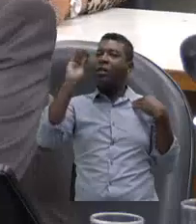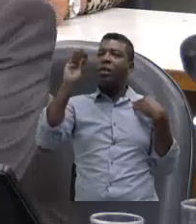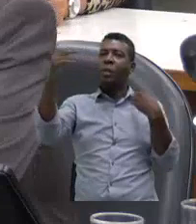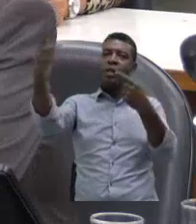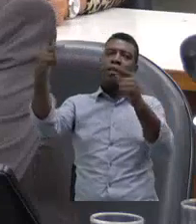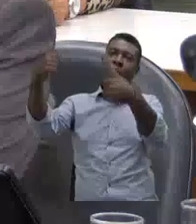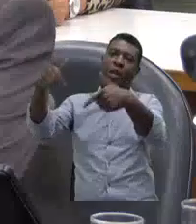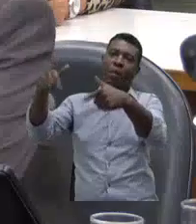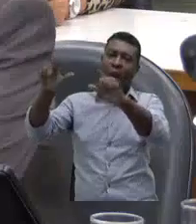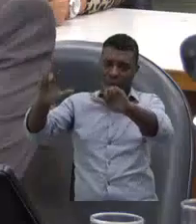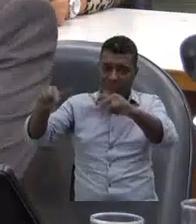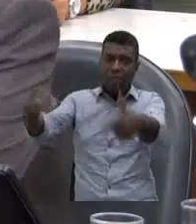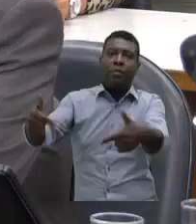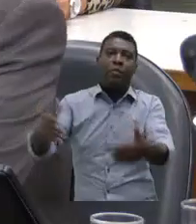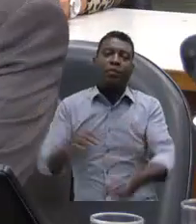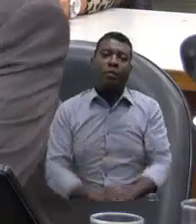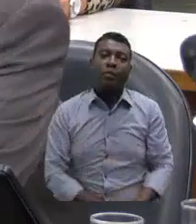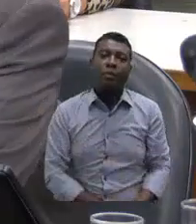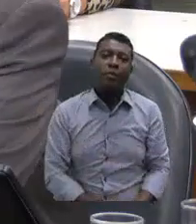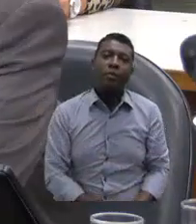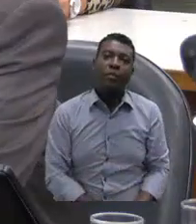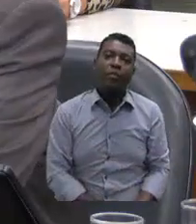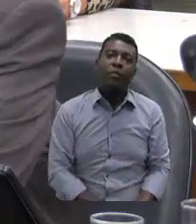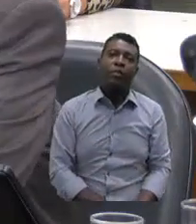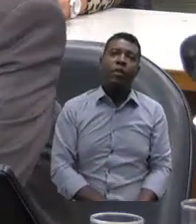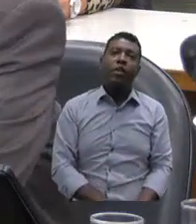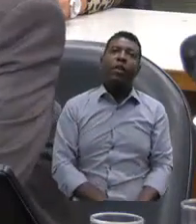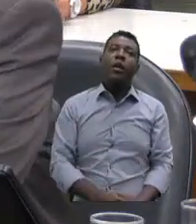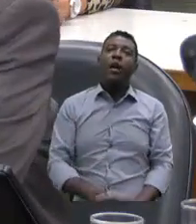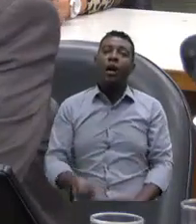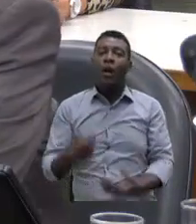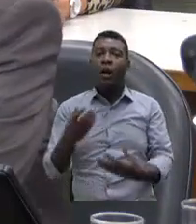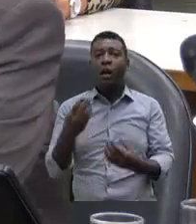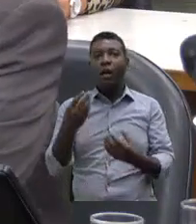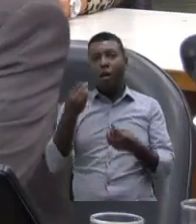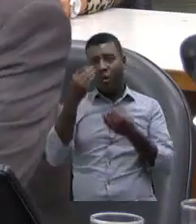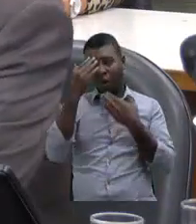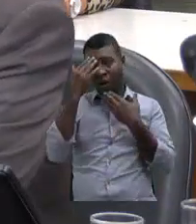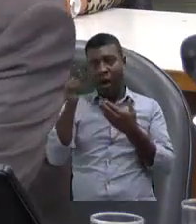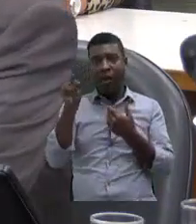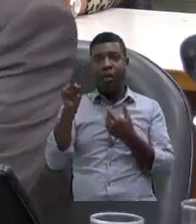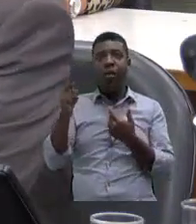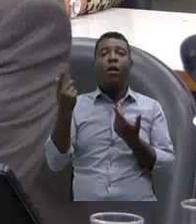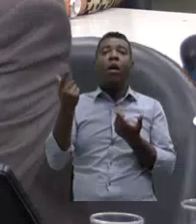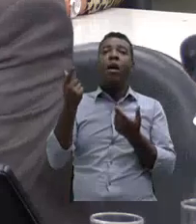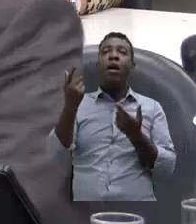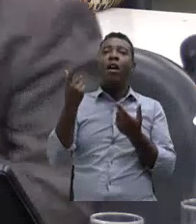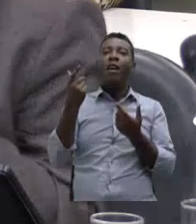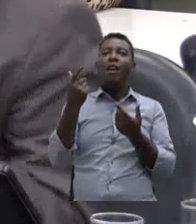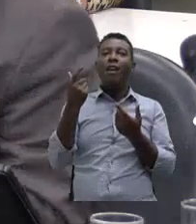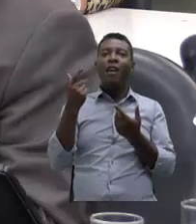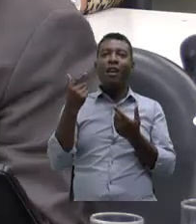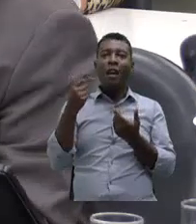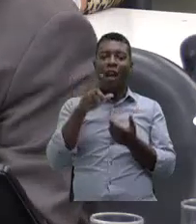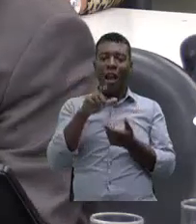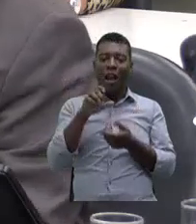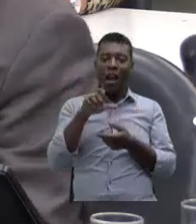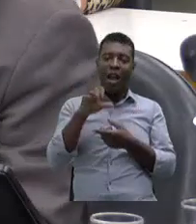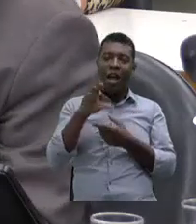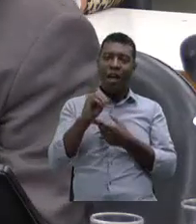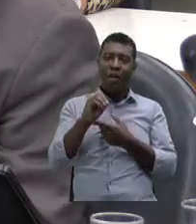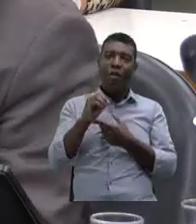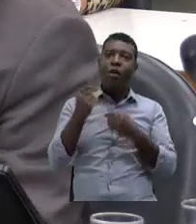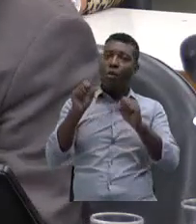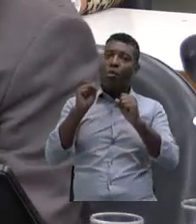Muito obrigado, deputado Leleco. Vou passar a palavra para o secretário para as suas considerações sobre a fala do deputado